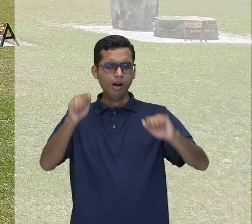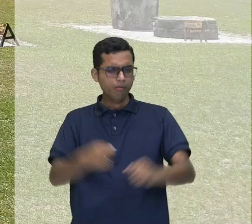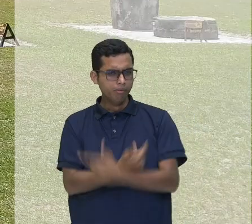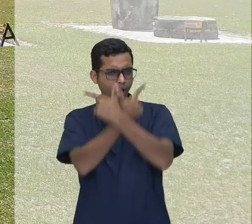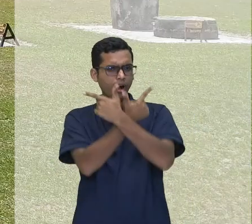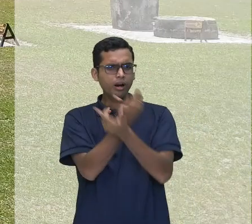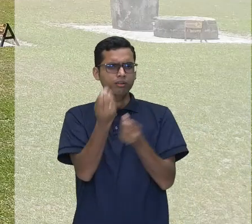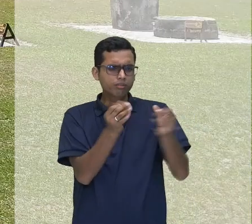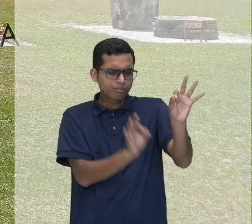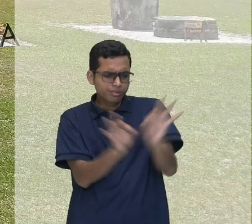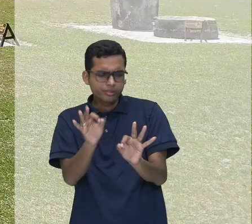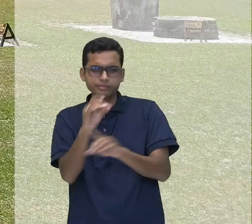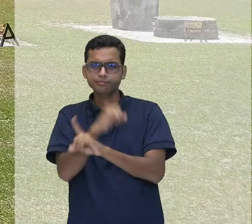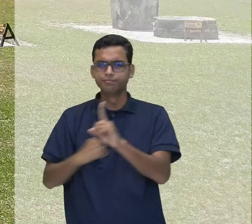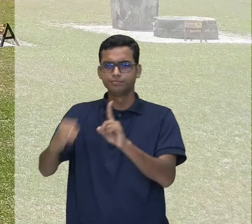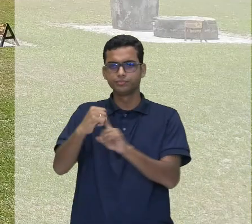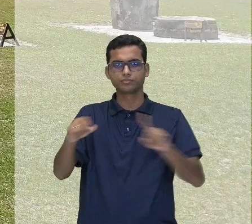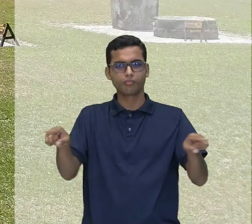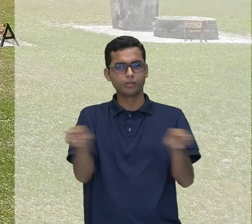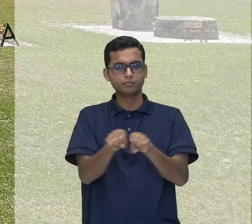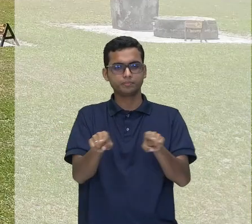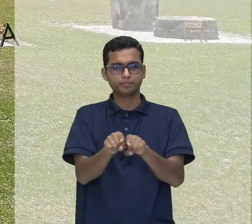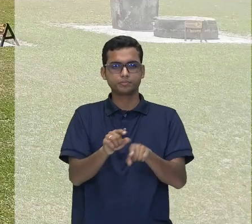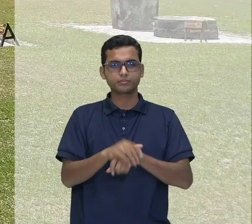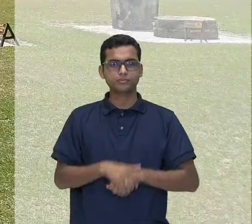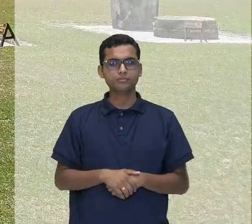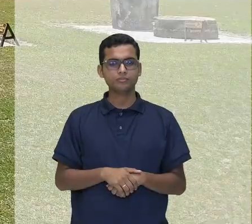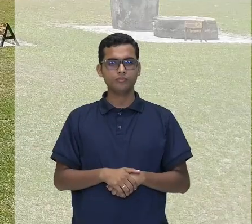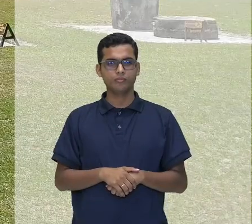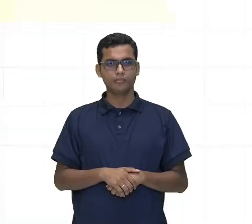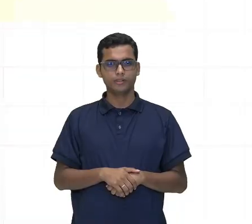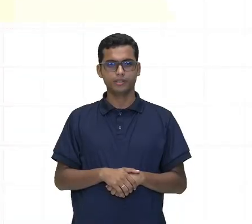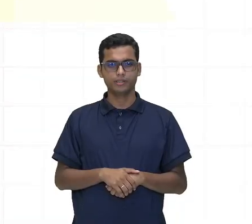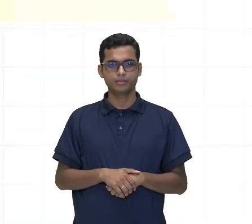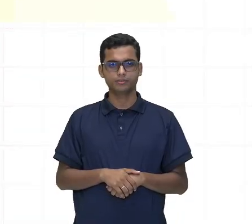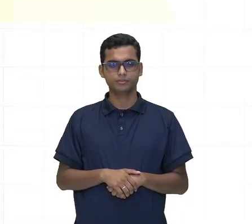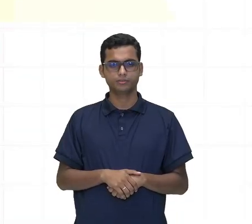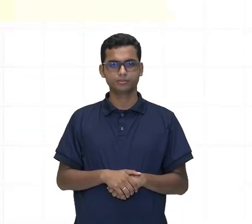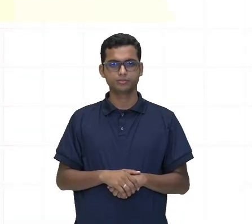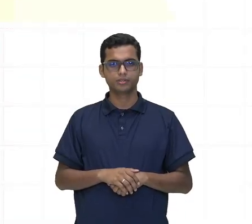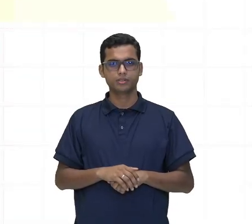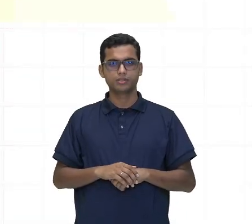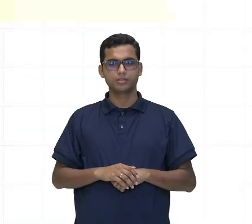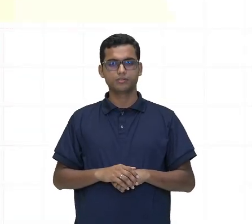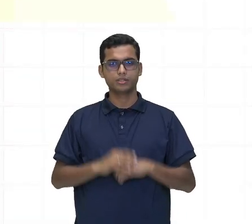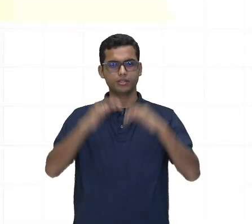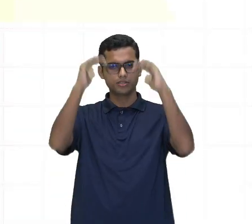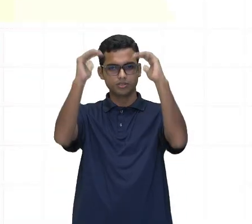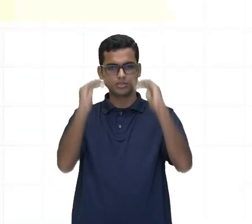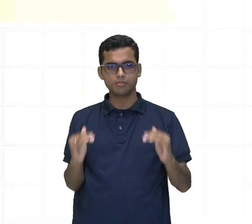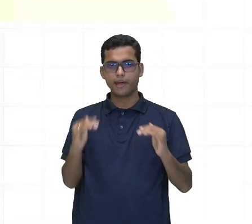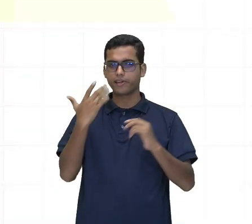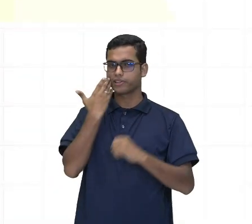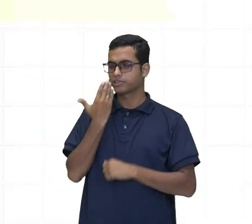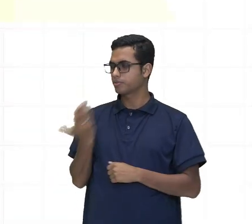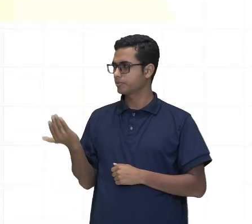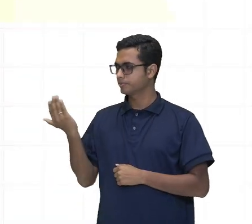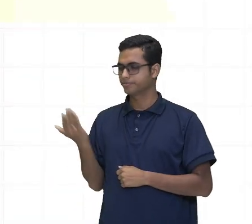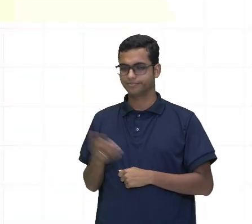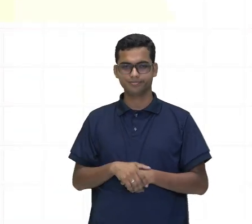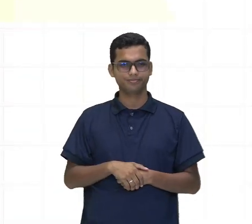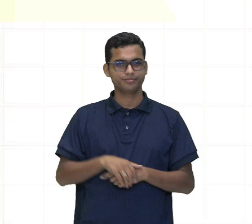sociedade. Para tanto, observem a seguinte pirâmide, olhem só. Temos uma